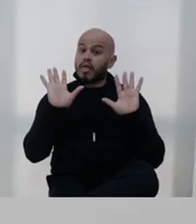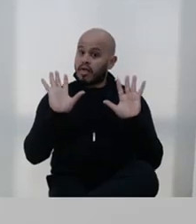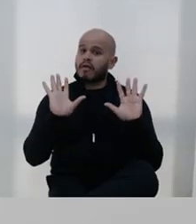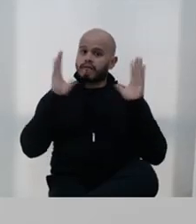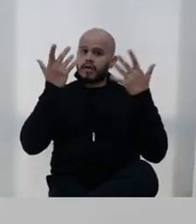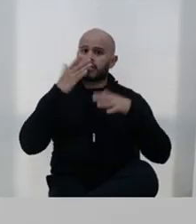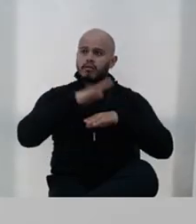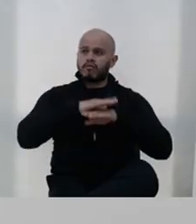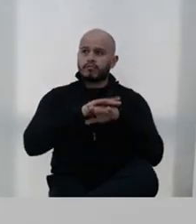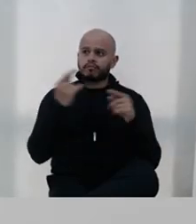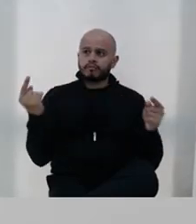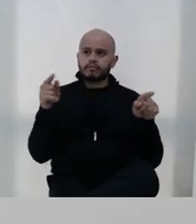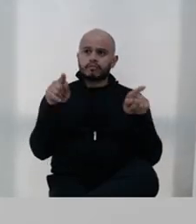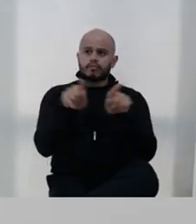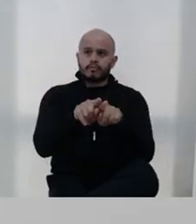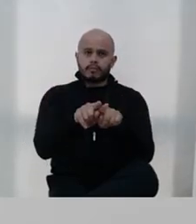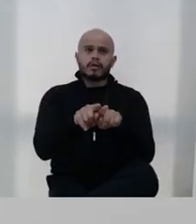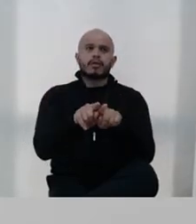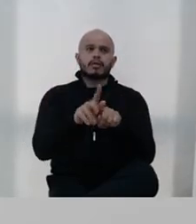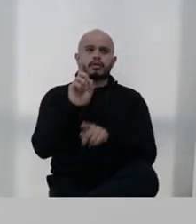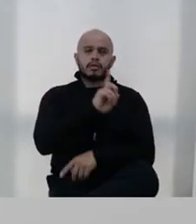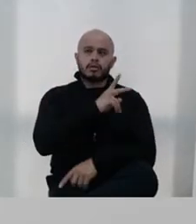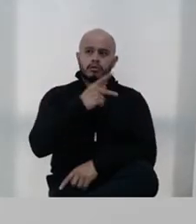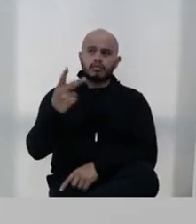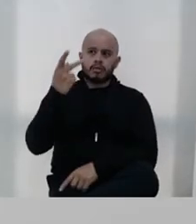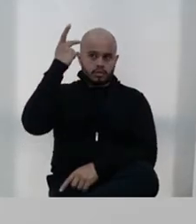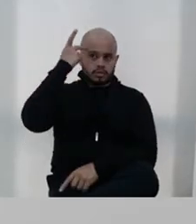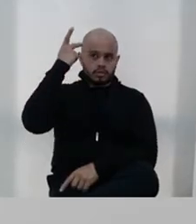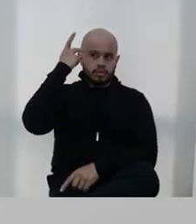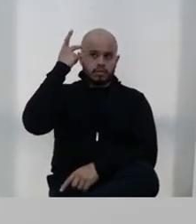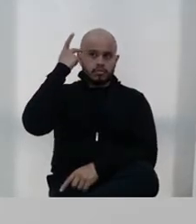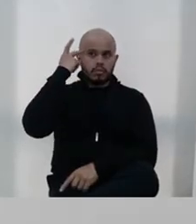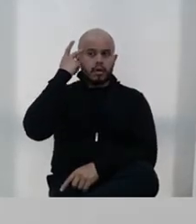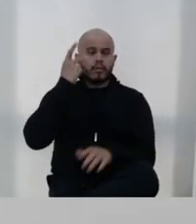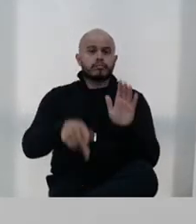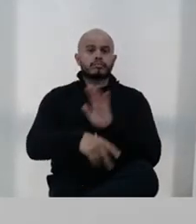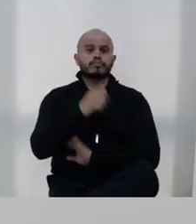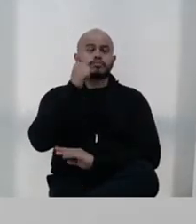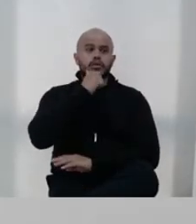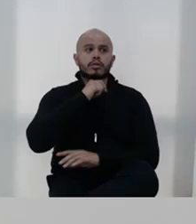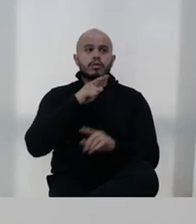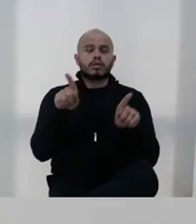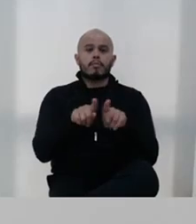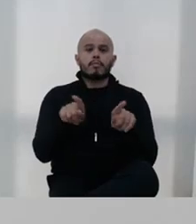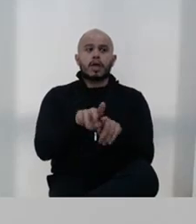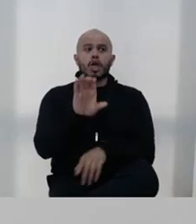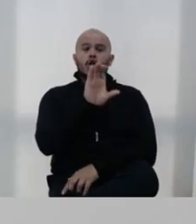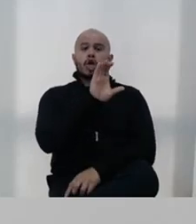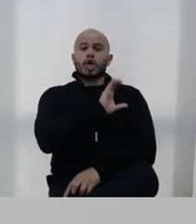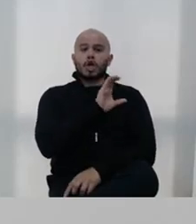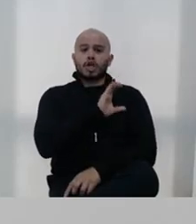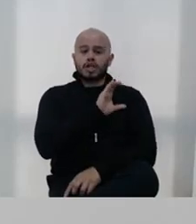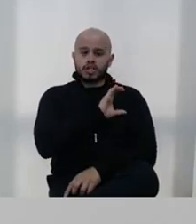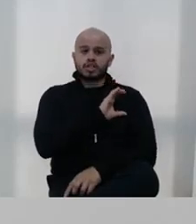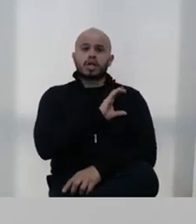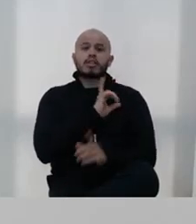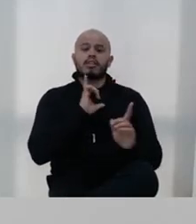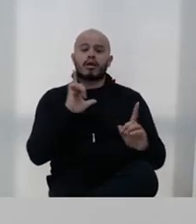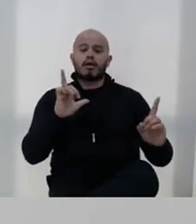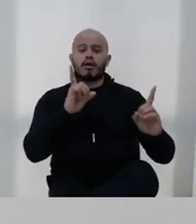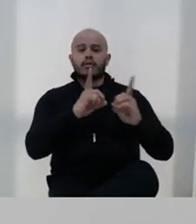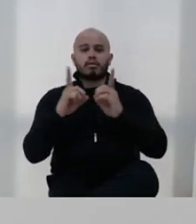em parceria pela Defensoria Pública do Estado de São Paulo, Secretaria de Políticas para a Mulher e o Esporte Clube Corinthians, para atendimento às